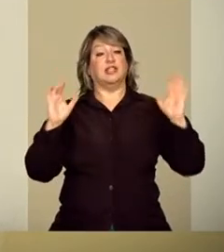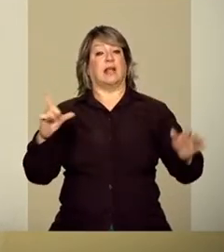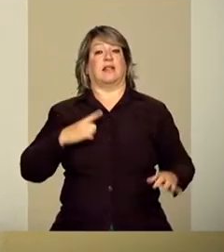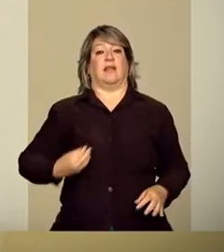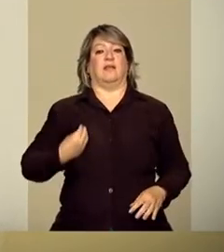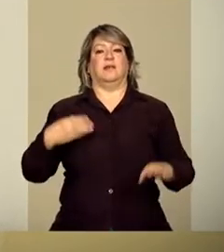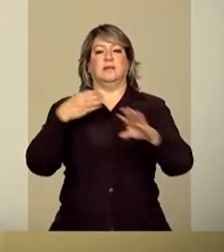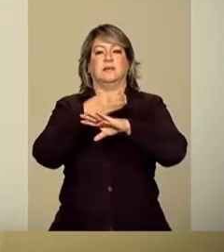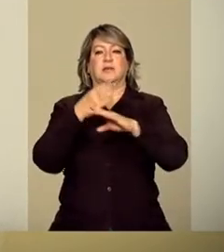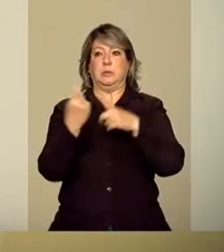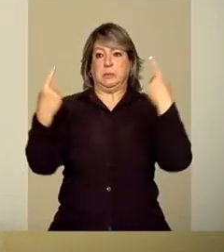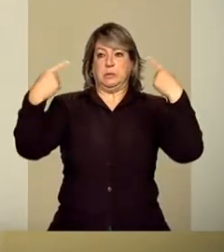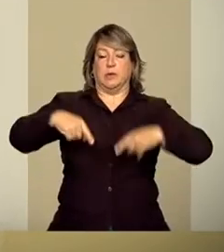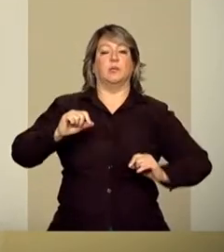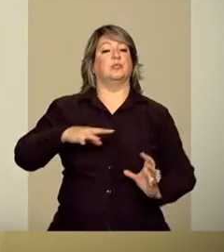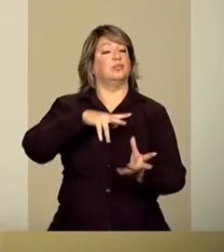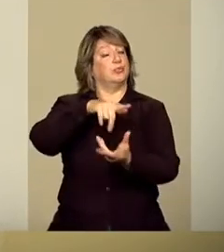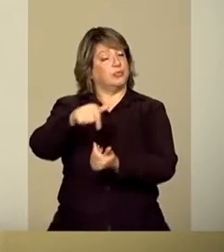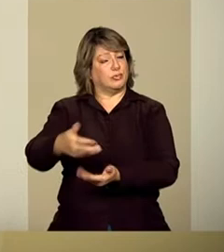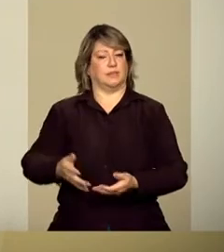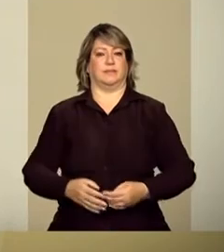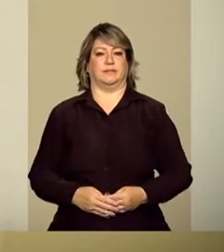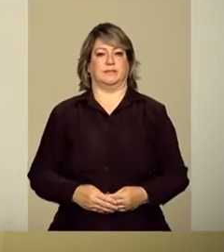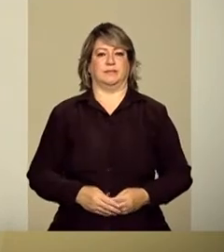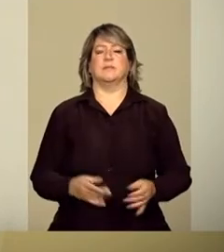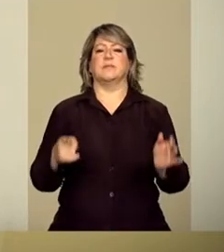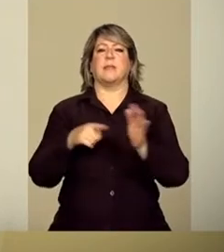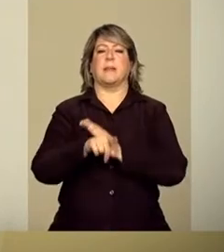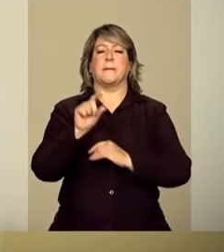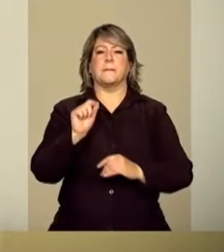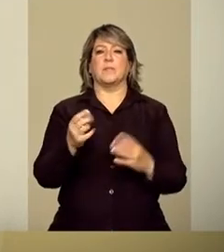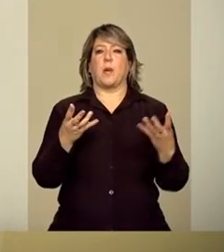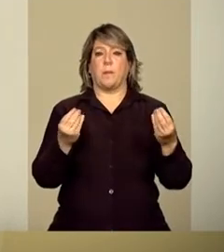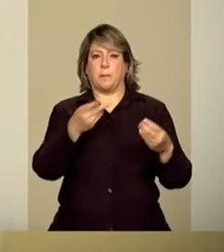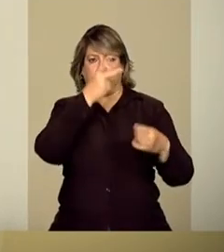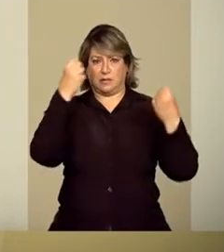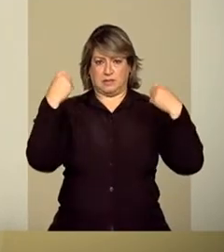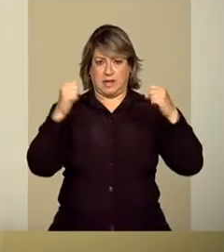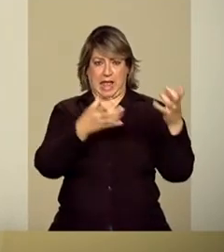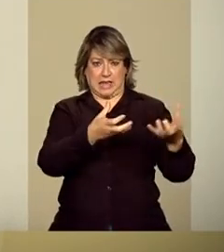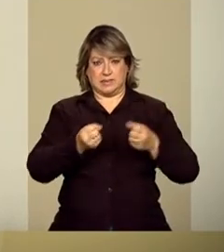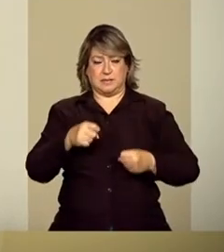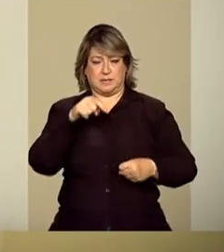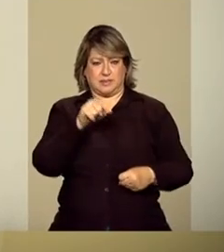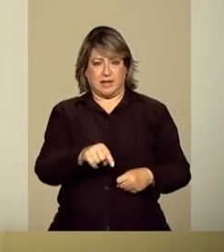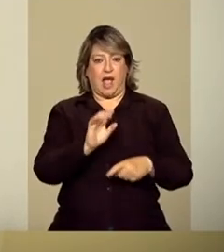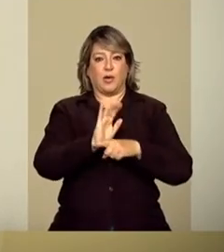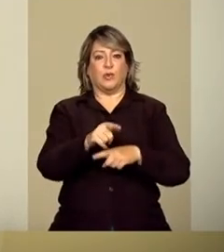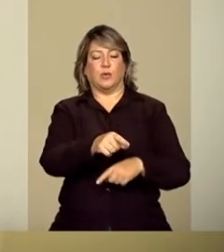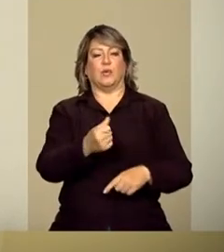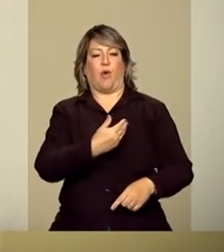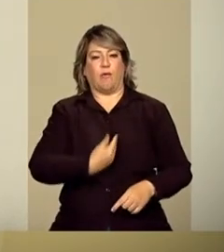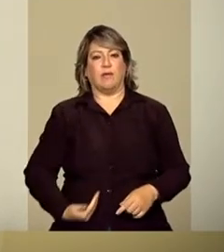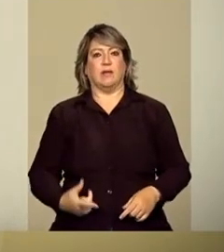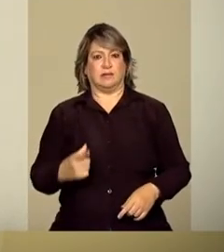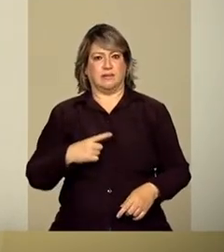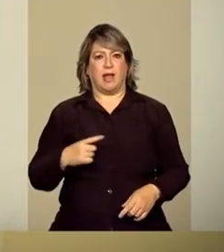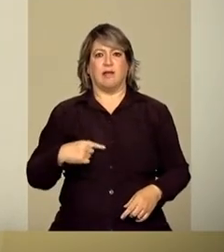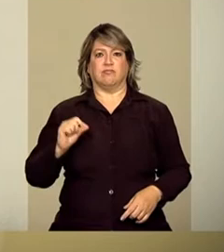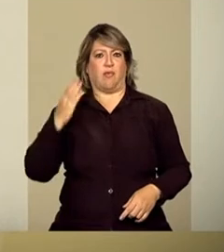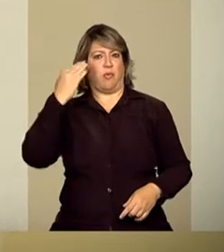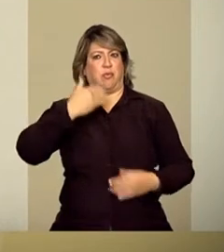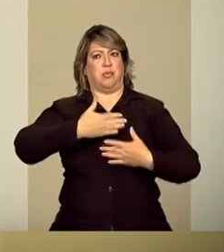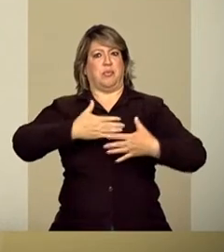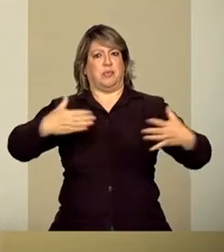de competições internacionais. Muitos atletas que recebem o apoio do governo estão brilhando nas quadras, nas pistas, nas piscinas,